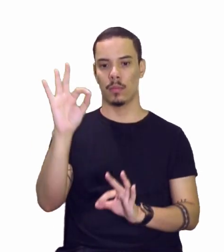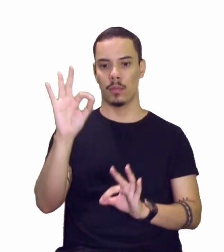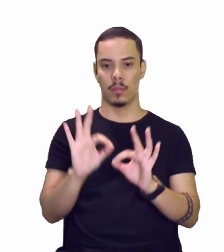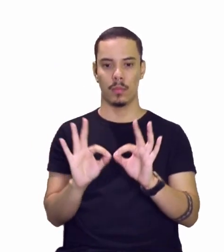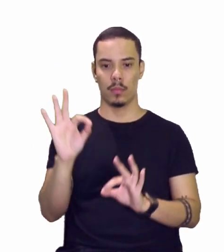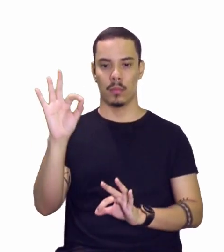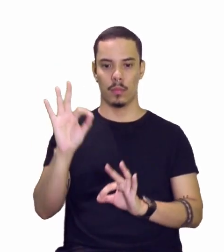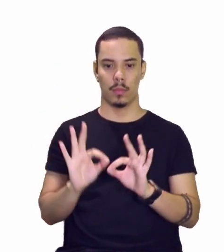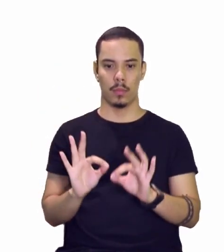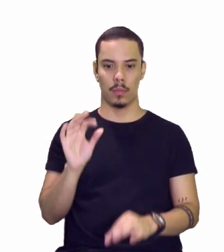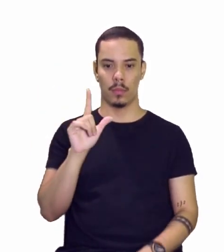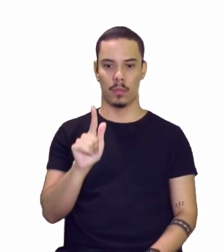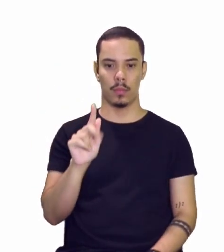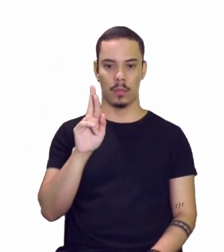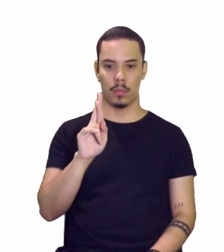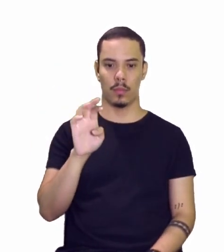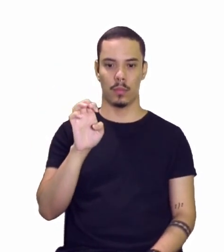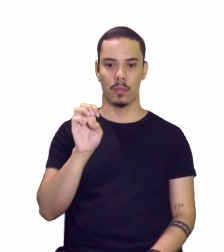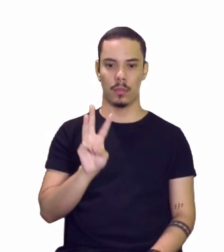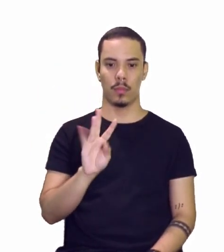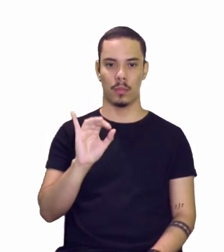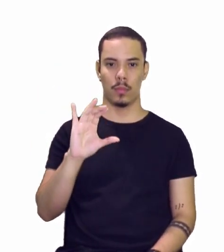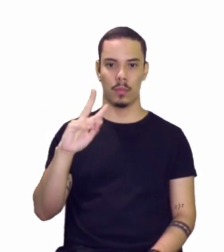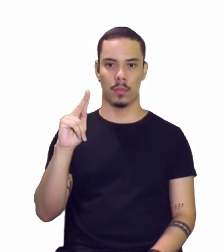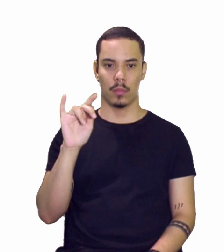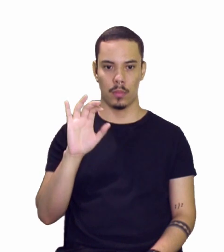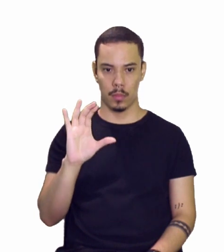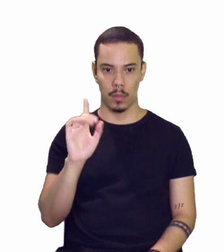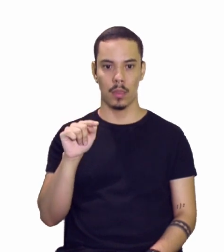a oeste, isso aqui em relação a Greenwich é